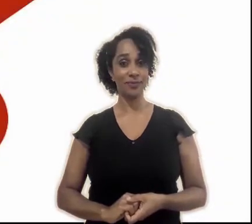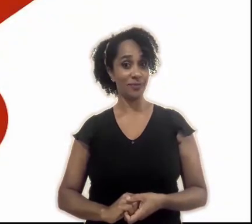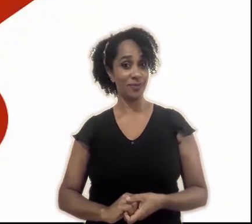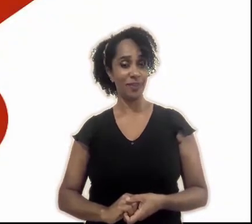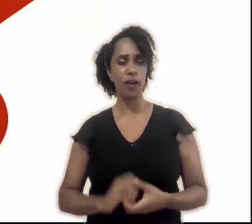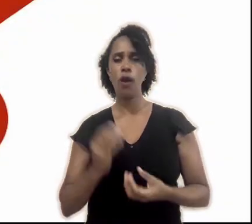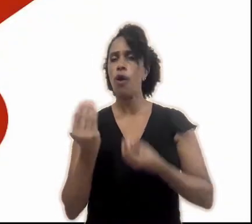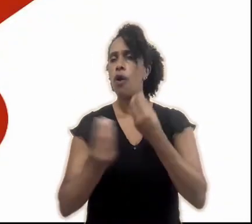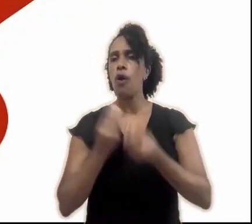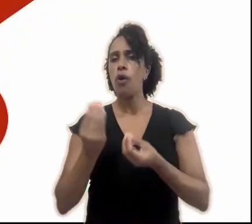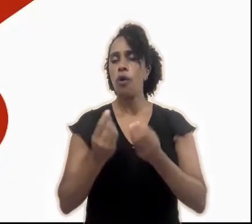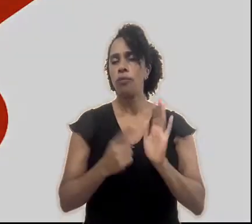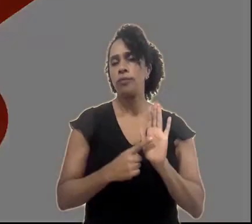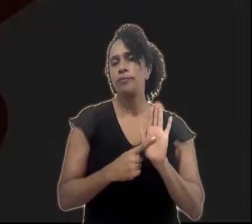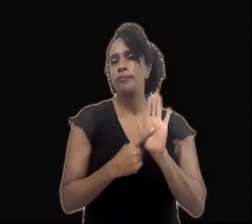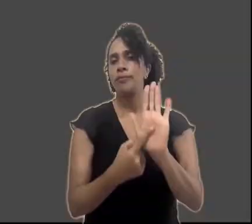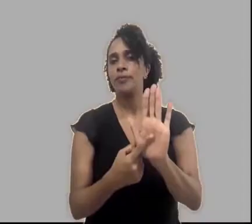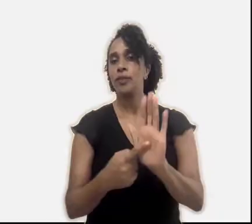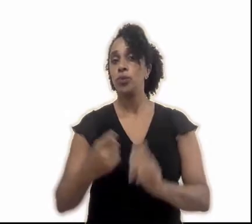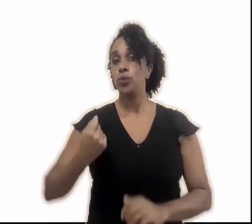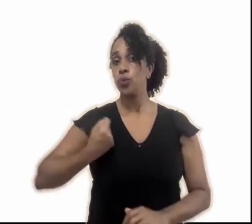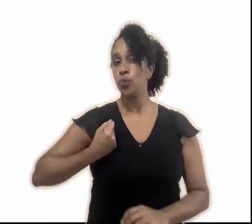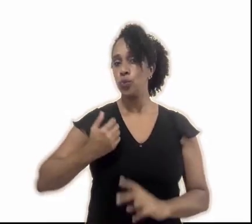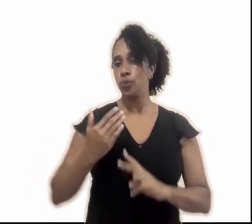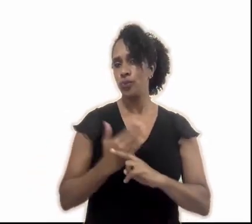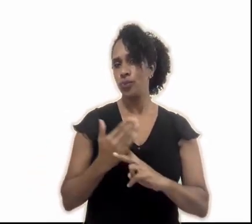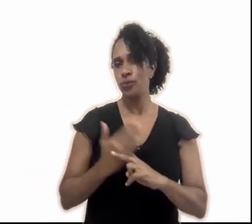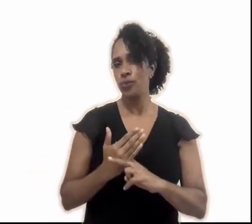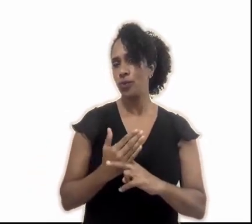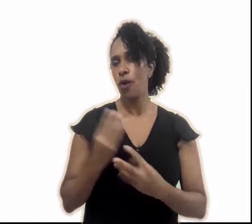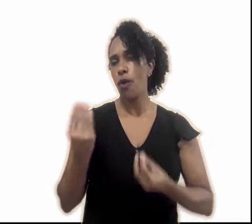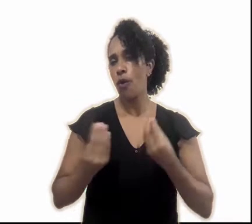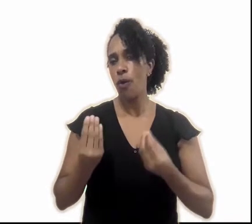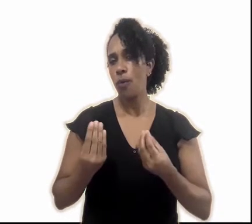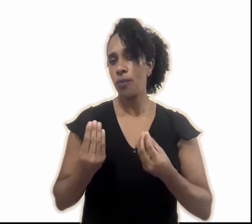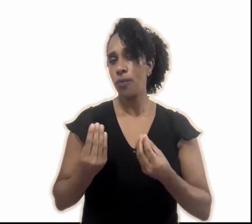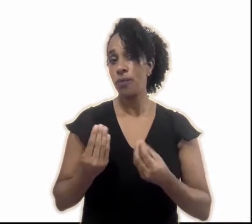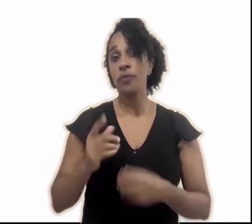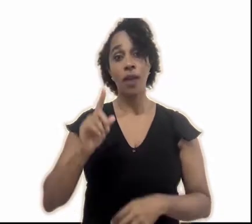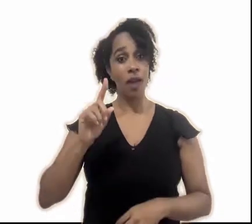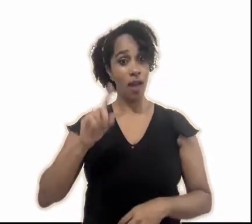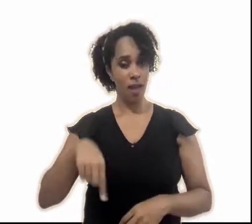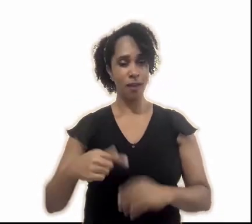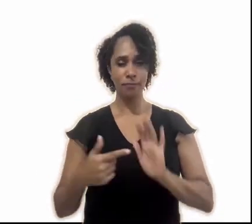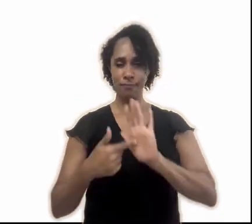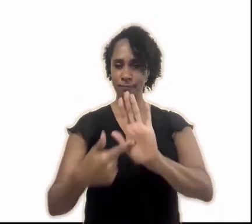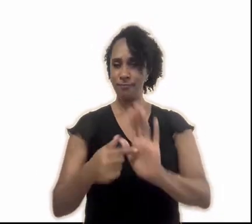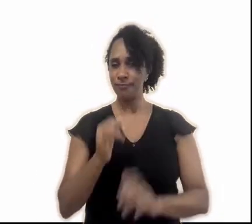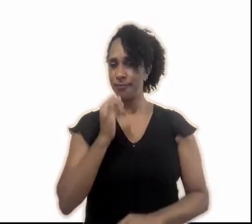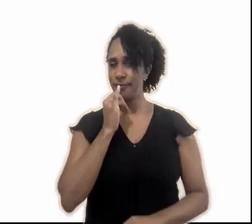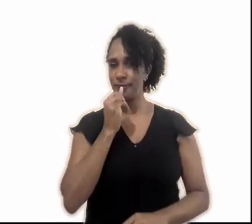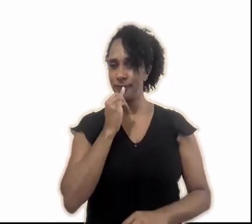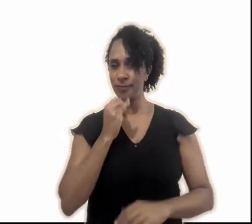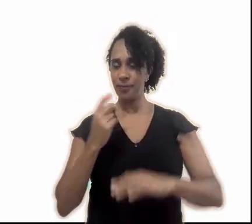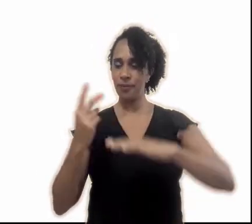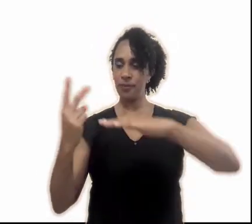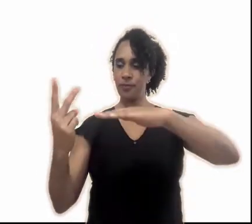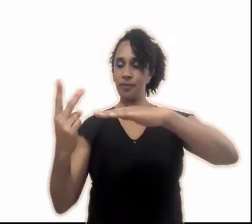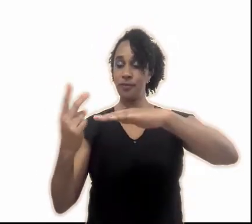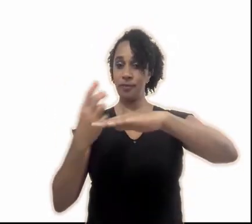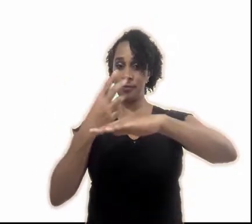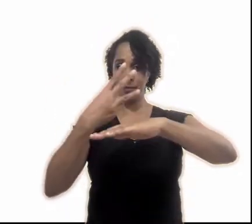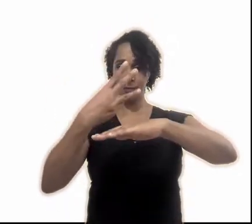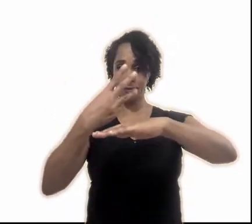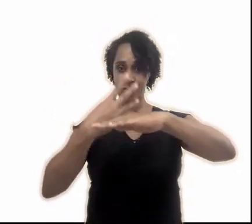Como representar um número misto? Vamos representar um número misto, 2 inteiros e 3 quartos aqui, certo?